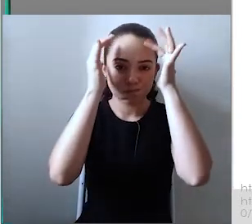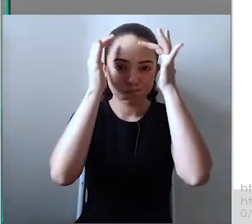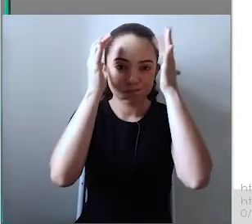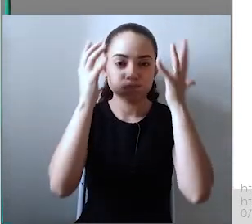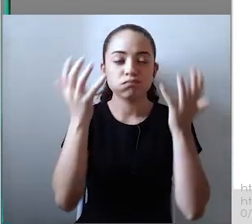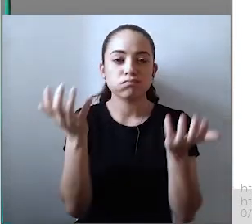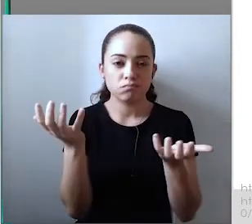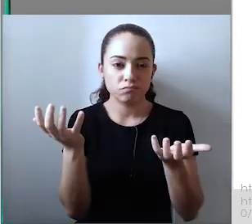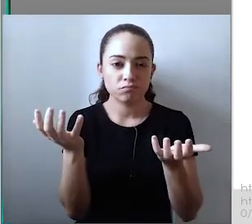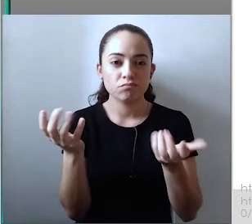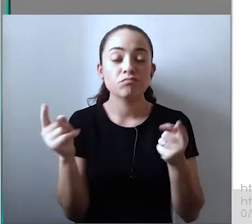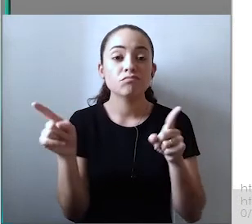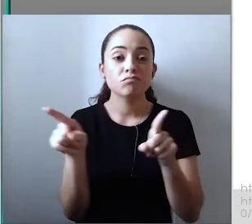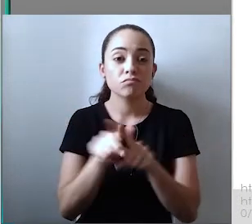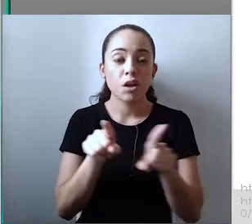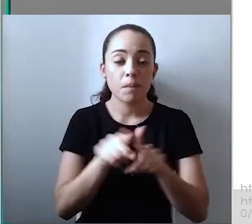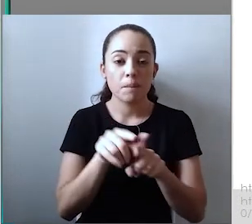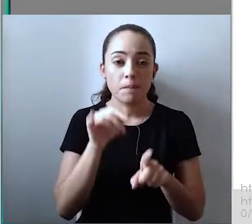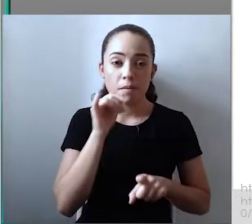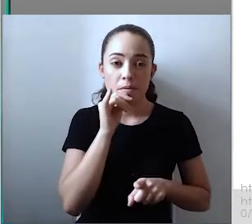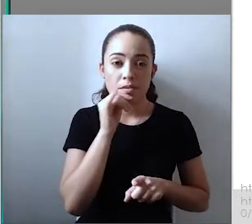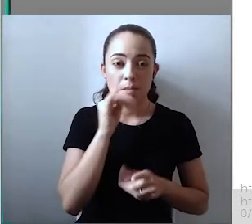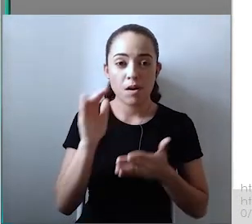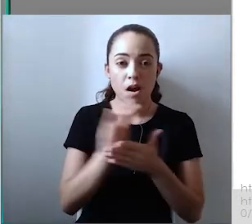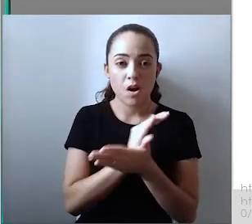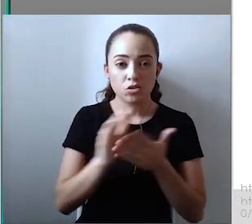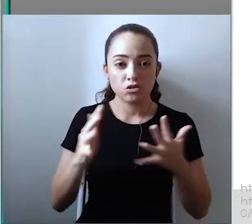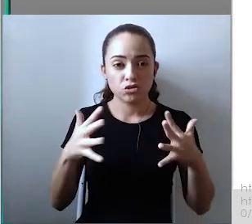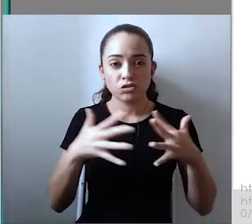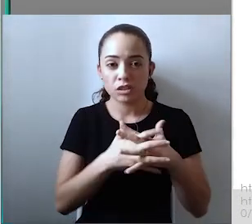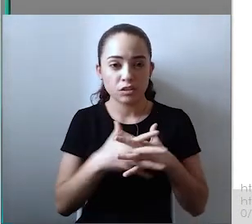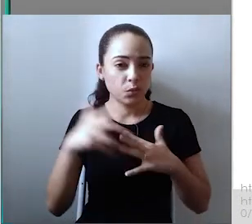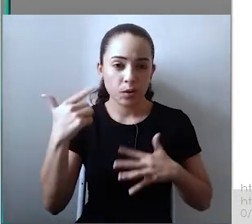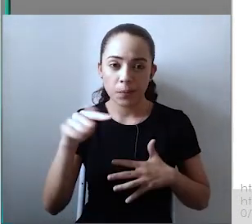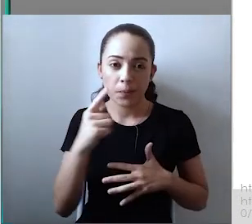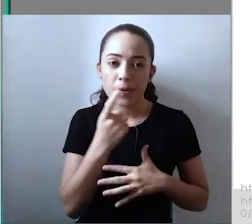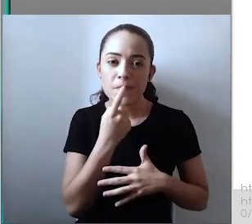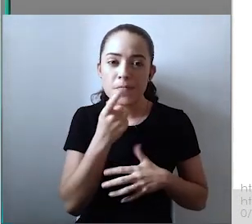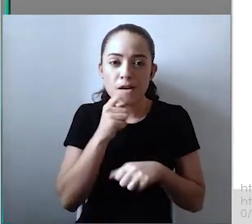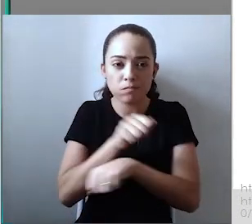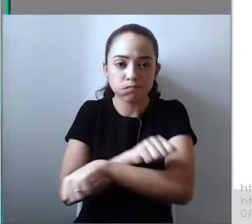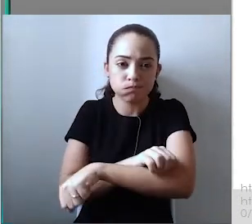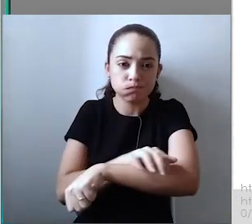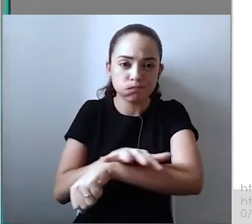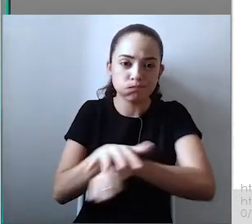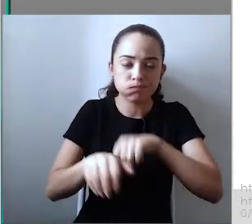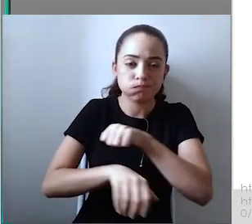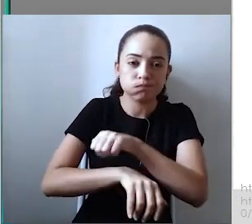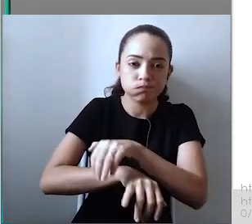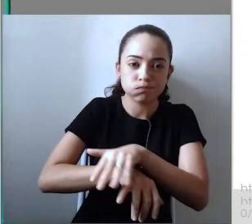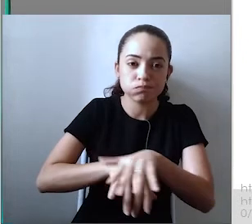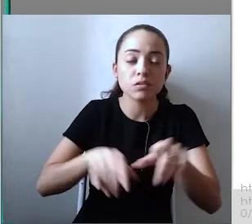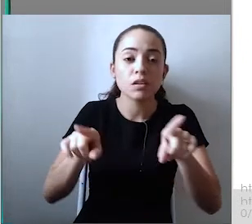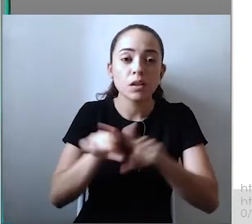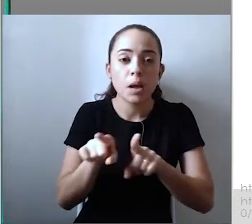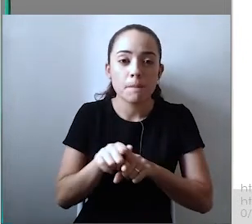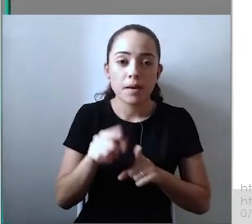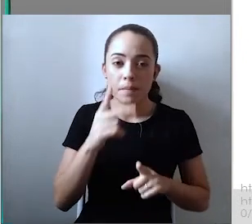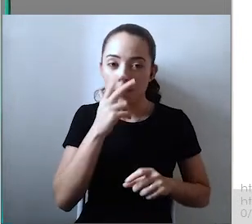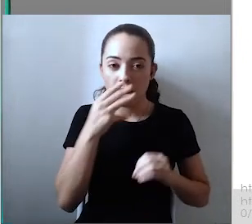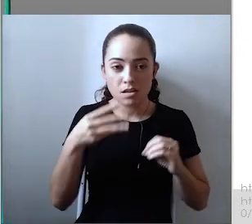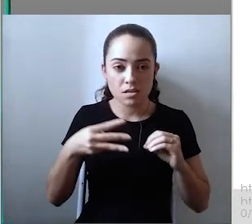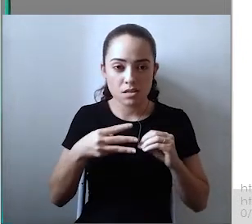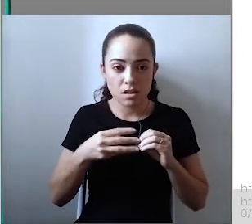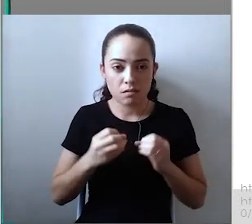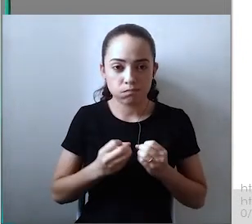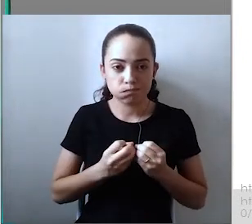neurônios do sistema nervoso central, a sinalização em tecidos avasculares ou não inervados, o controle do crescimento celular e